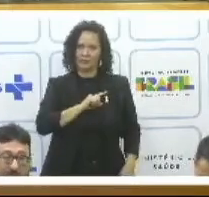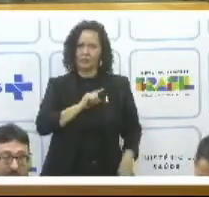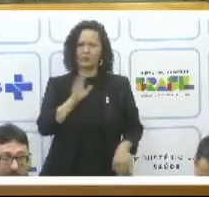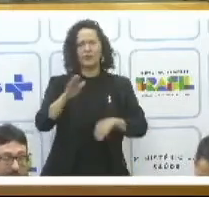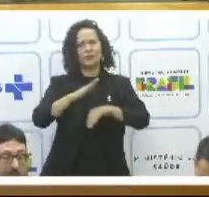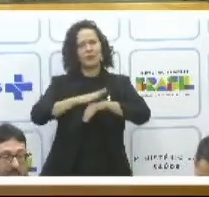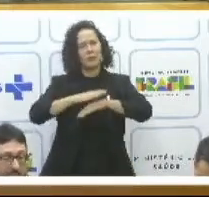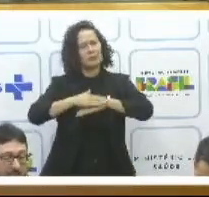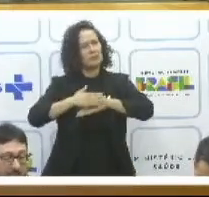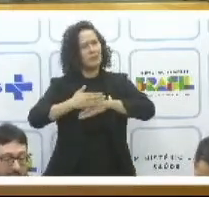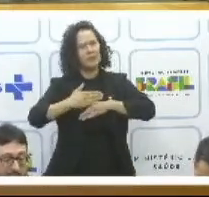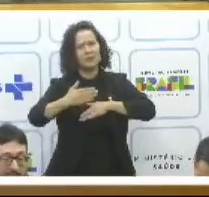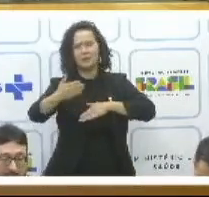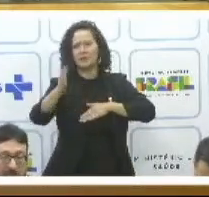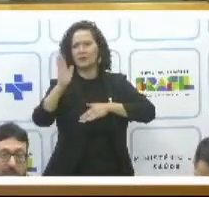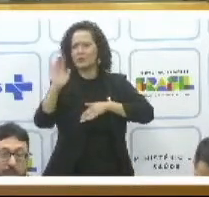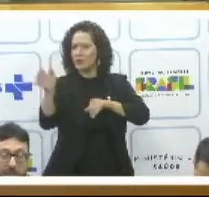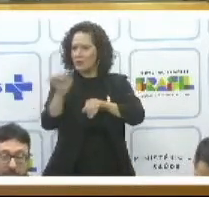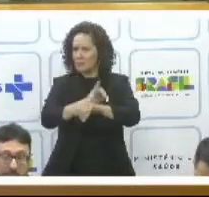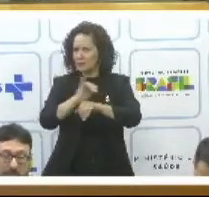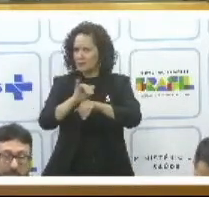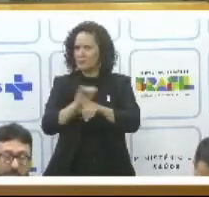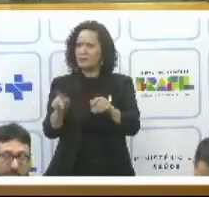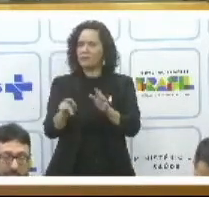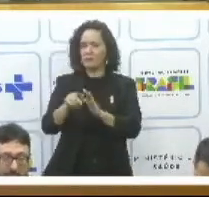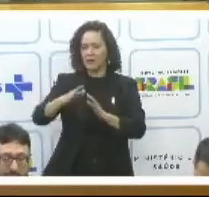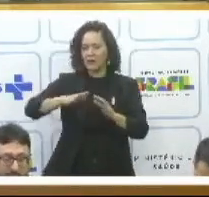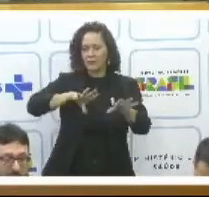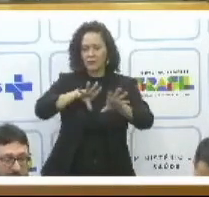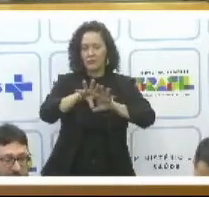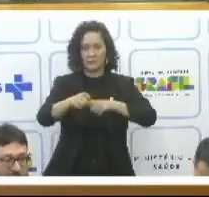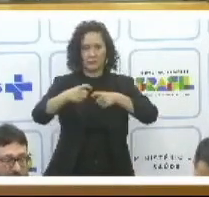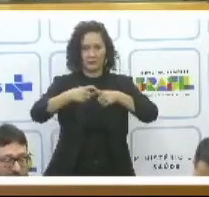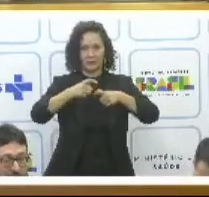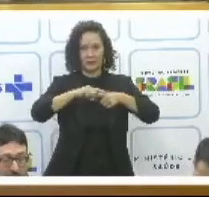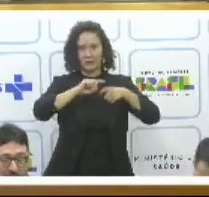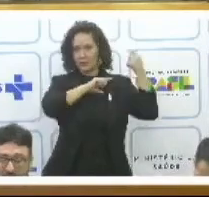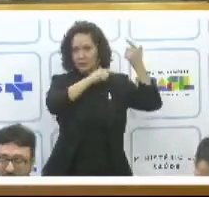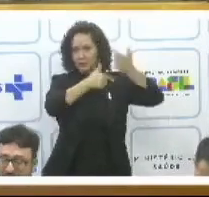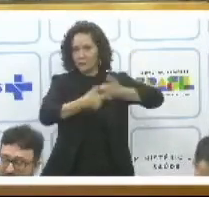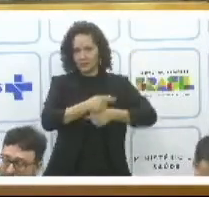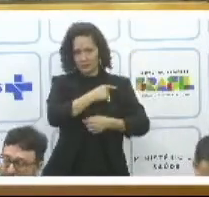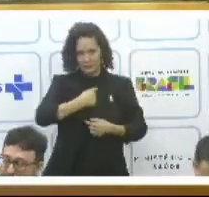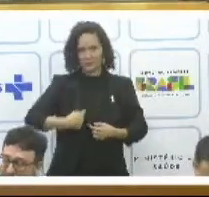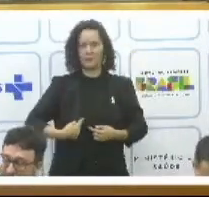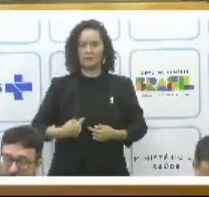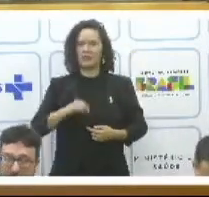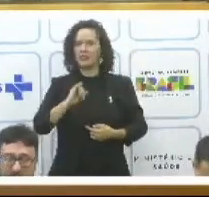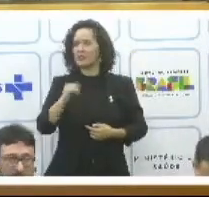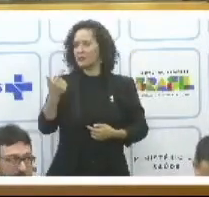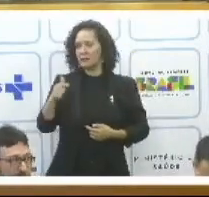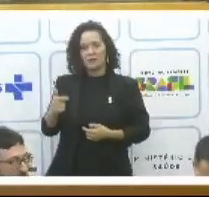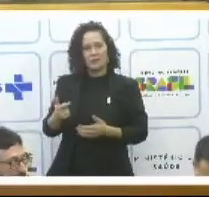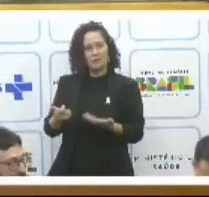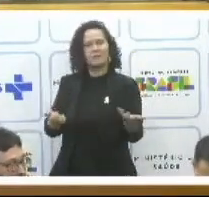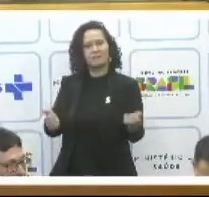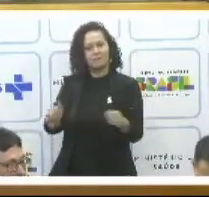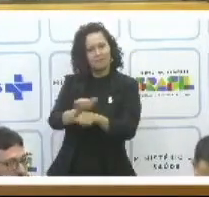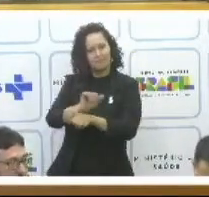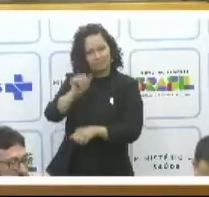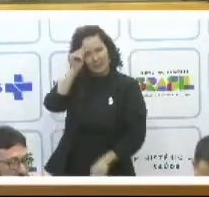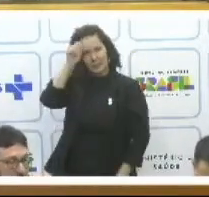longa data nessa estratégia específica da formação da medicina tradicional chinesa. Se não fosse a expertise, né,